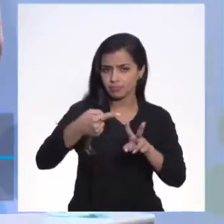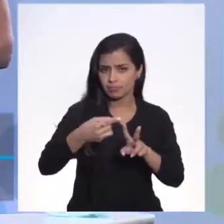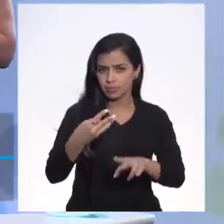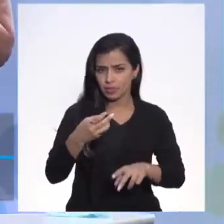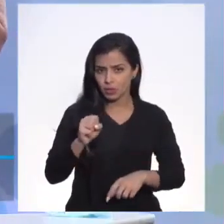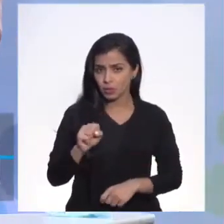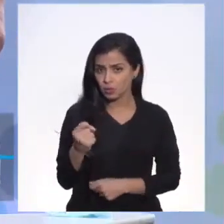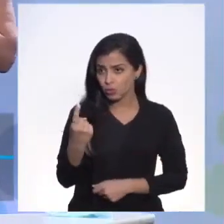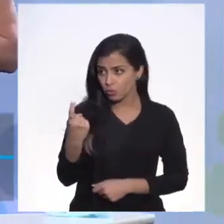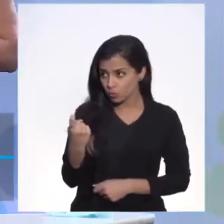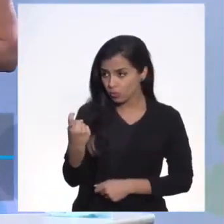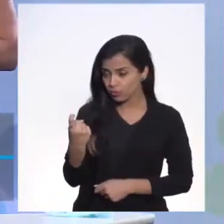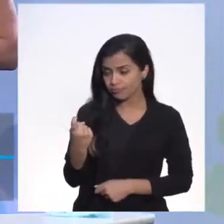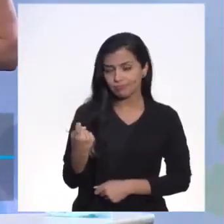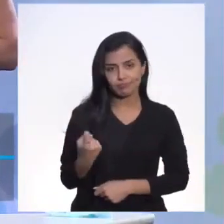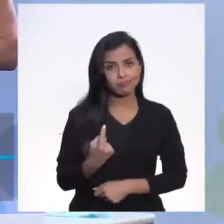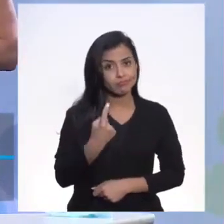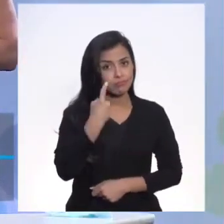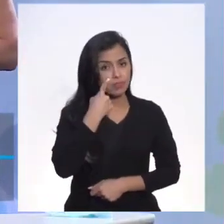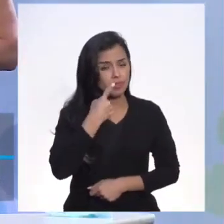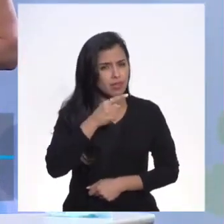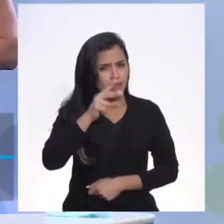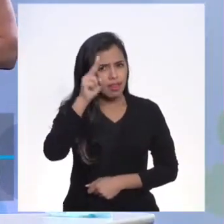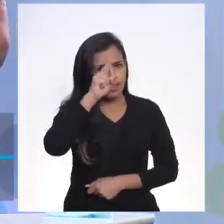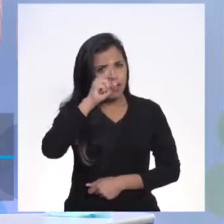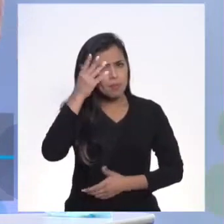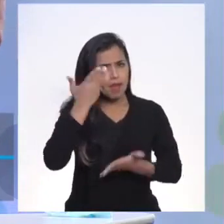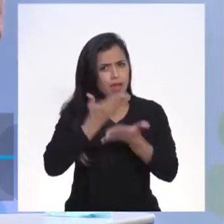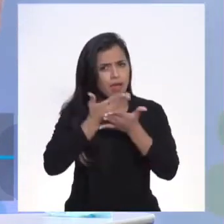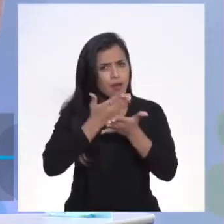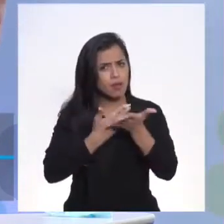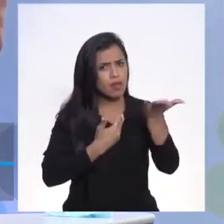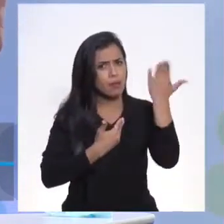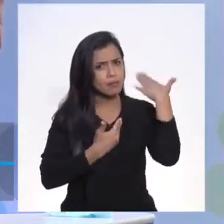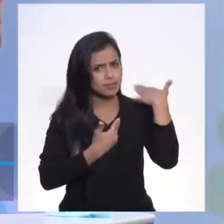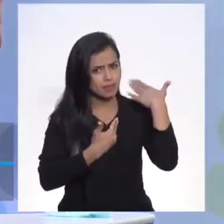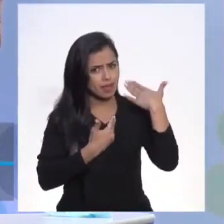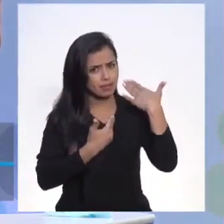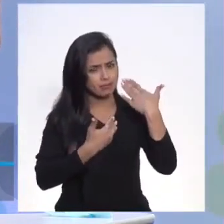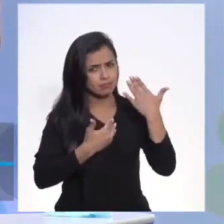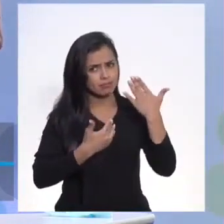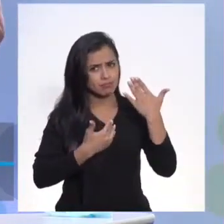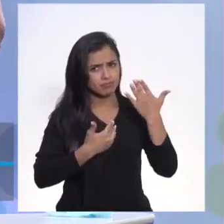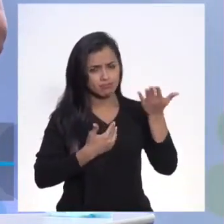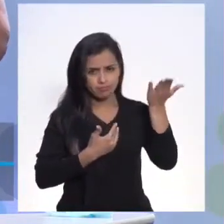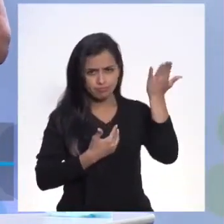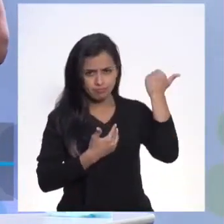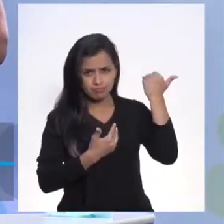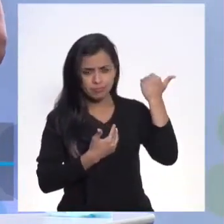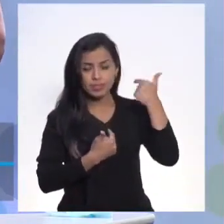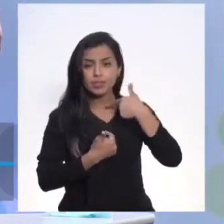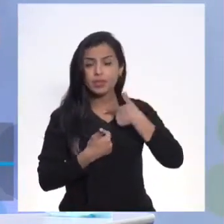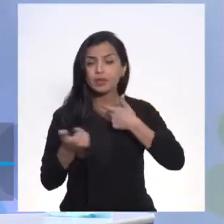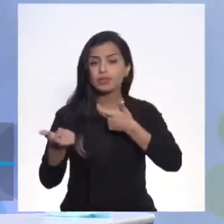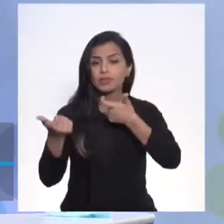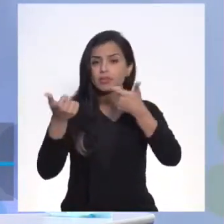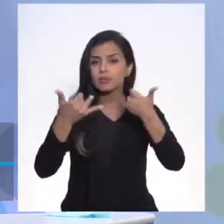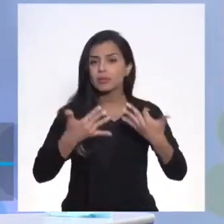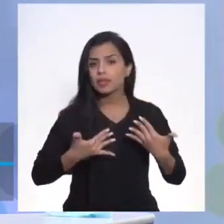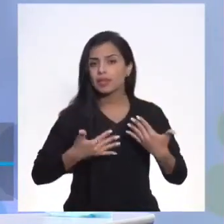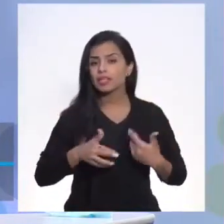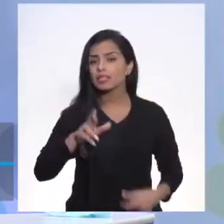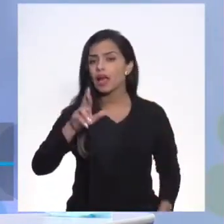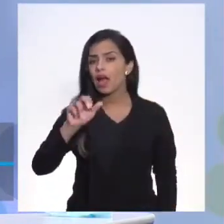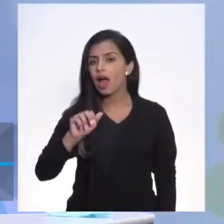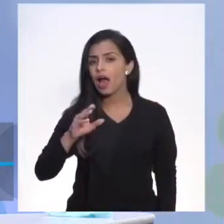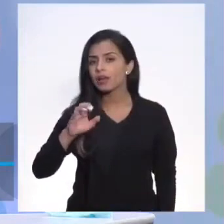Muito bem. Se vocês lembrarem da aula passada, das aulas passadas, né, que eu defini para vocês os